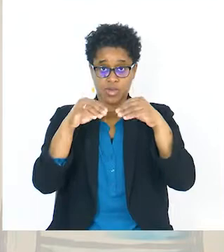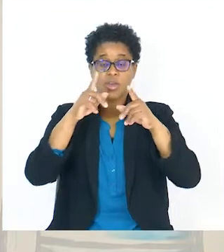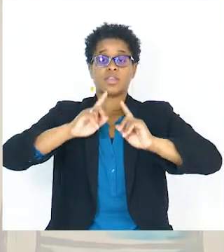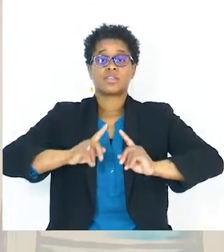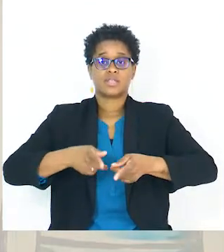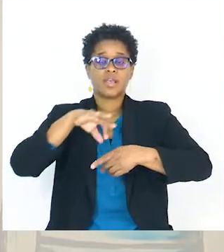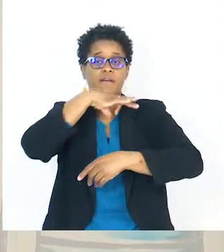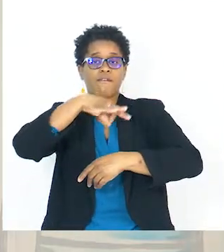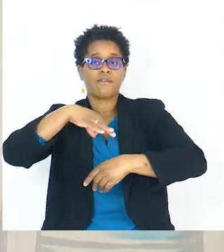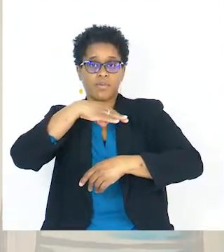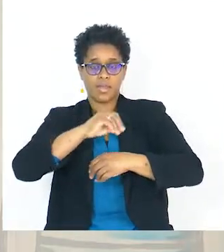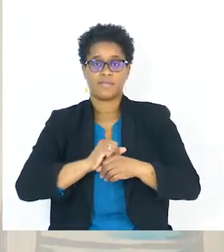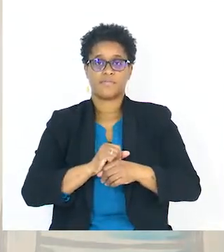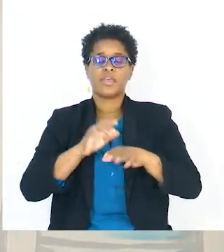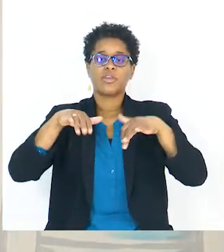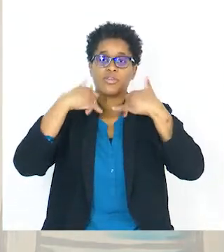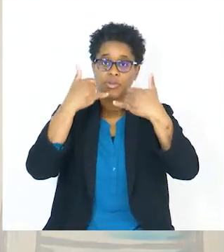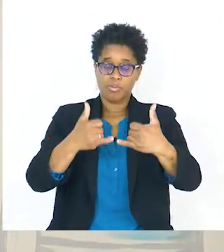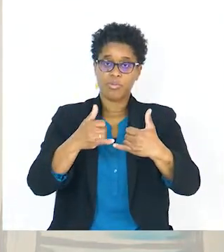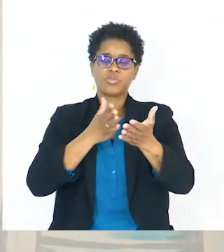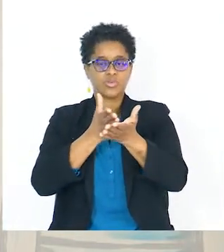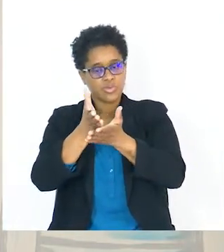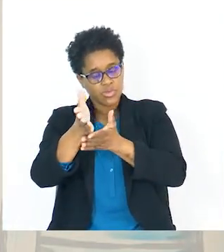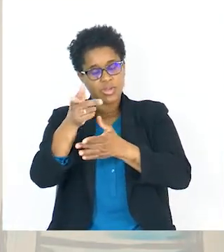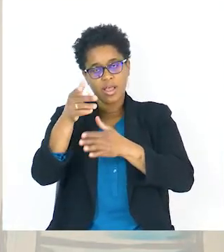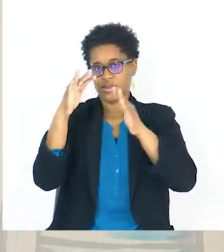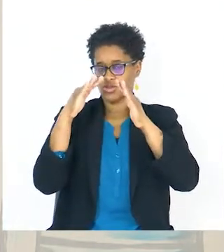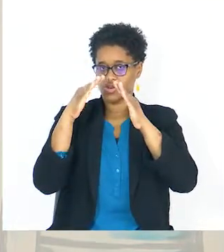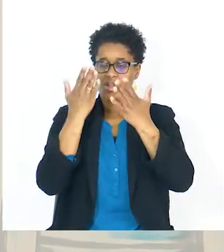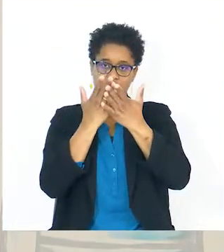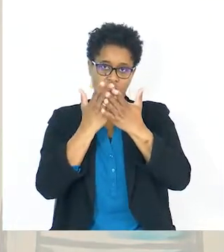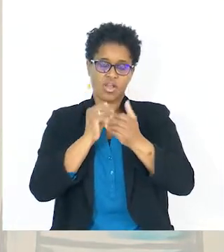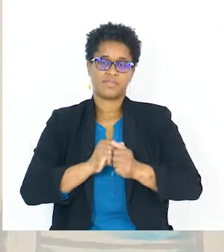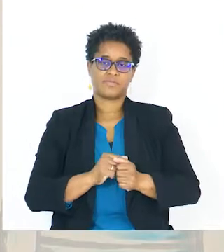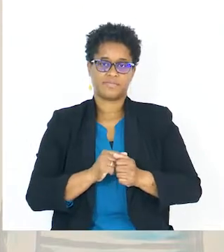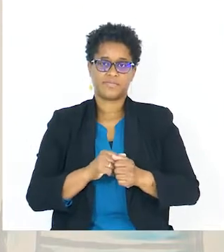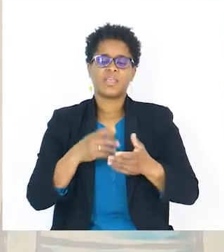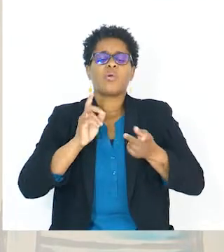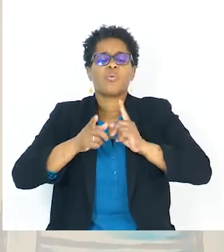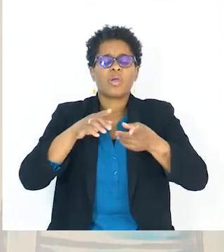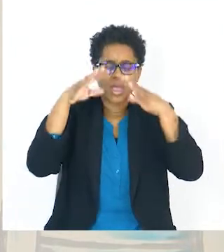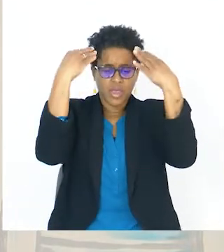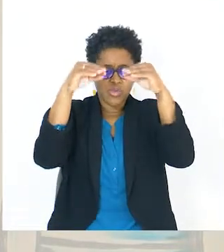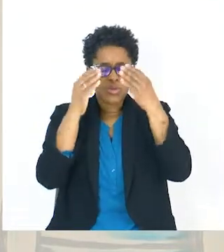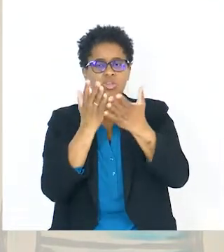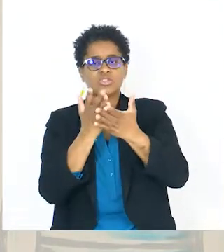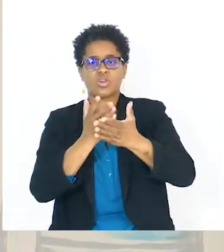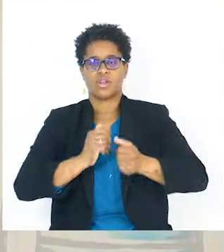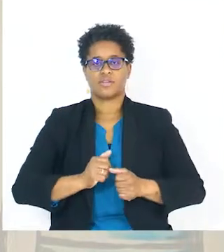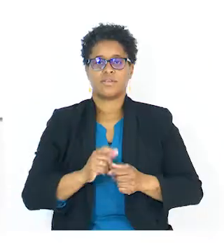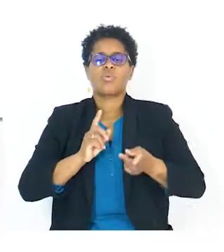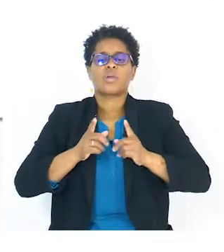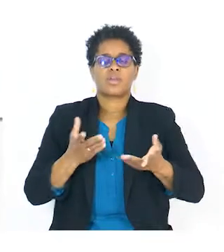educação inicia na família, depois continua na escola. E o que é a educação